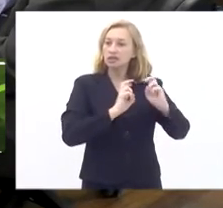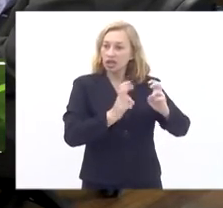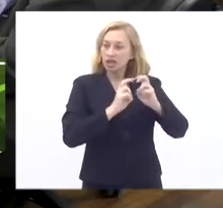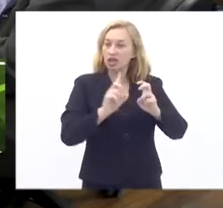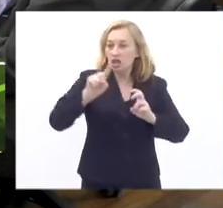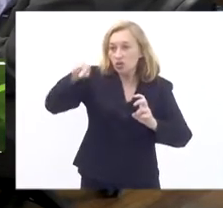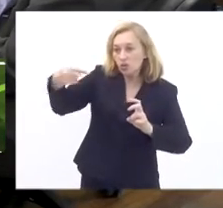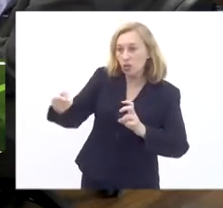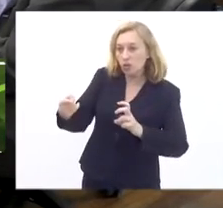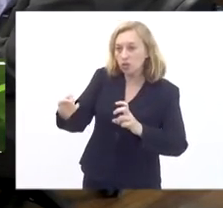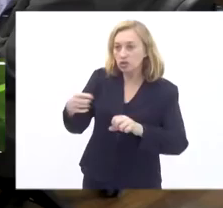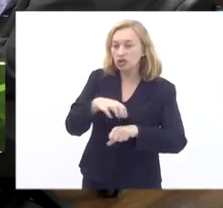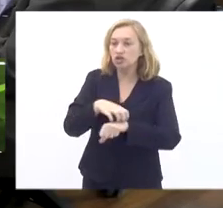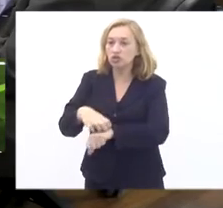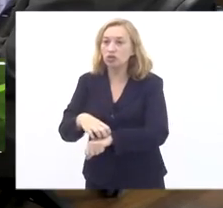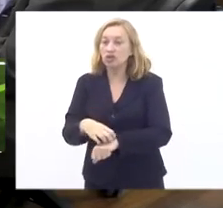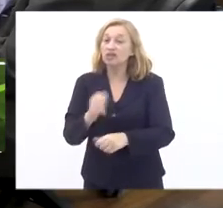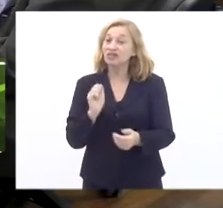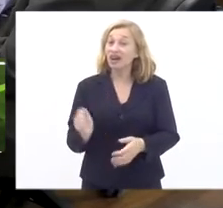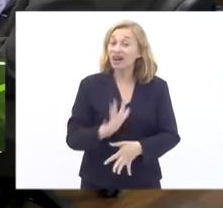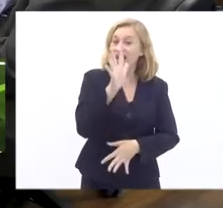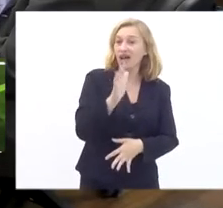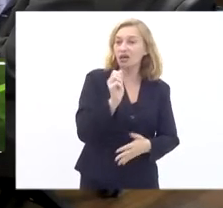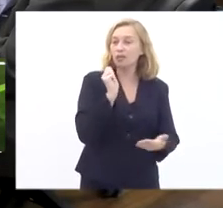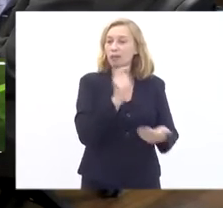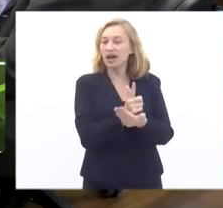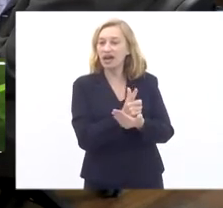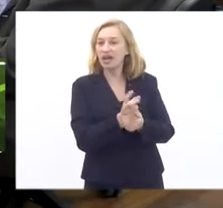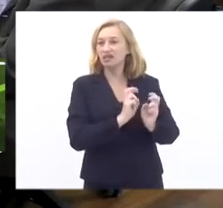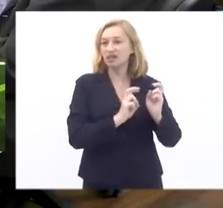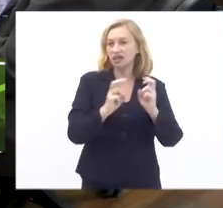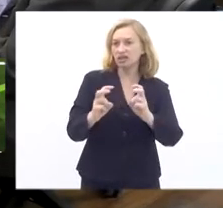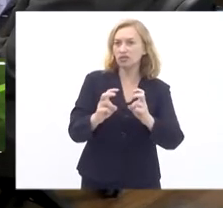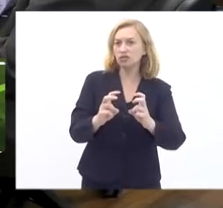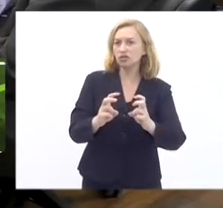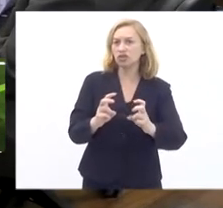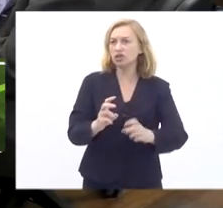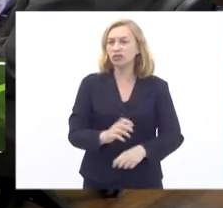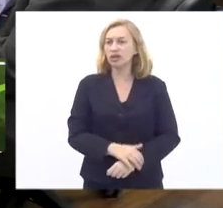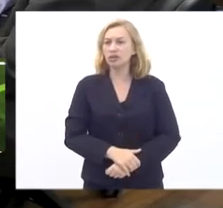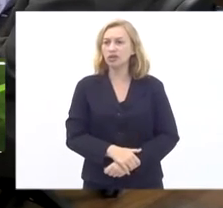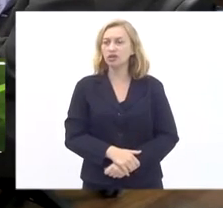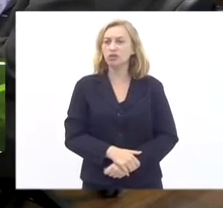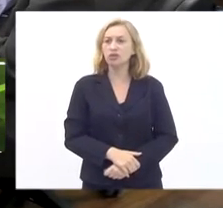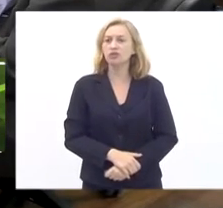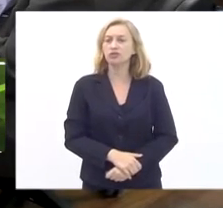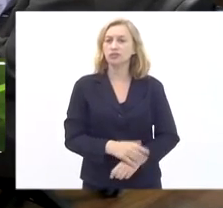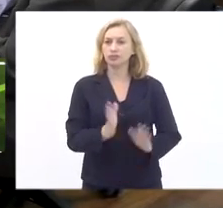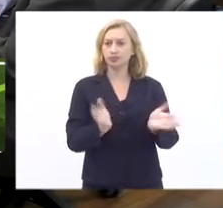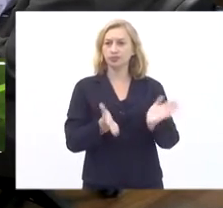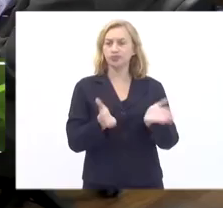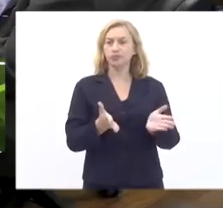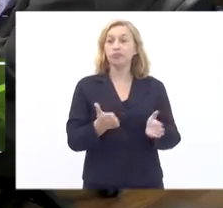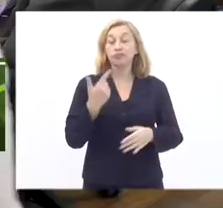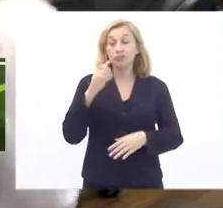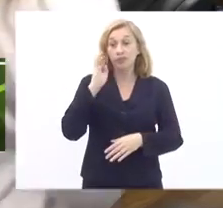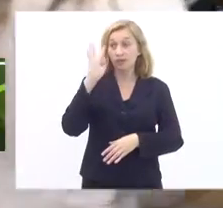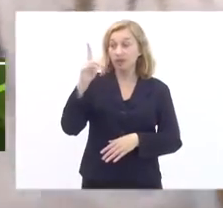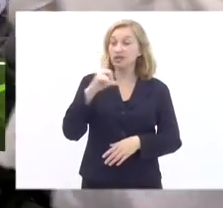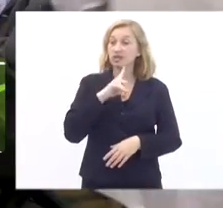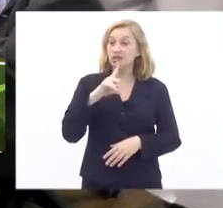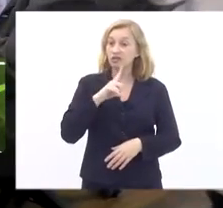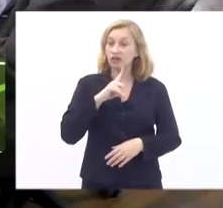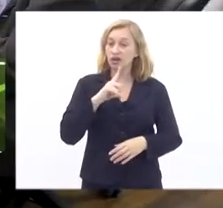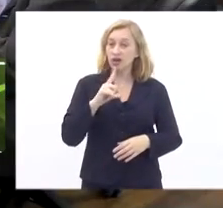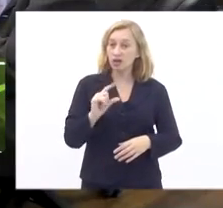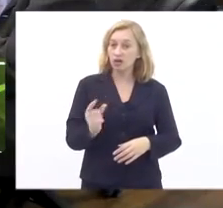condução. Ela falou, está muito caro pagar a passagem de trem. Hoje, nos valores de hoje. Imagina se tivesse esse aumento que poderia ter sido